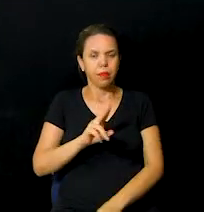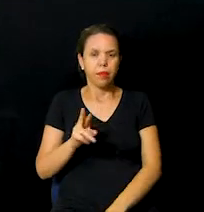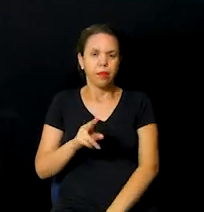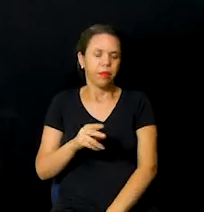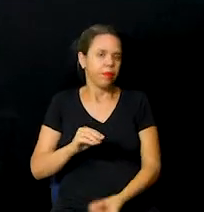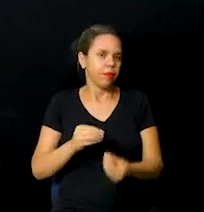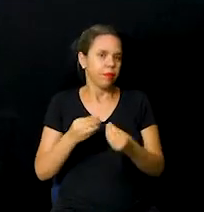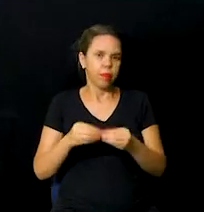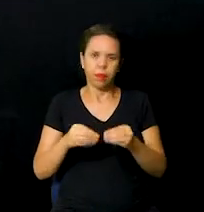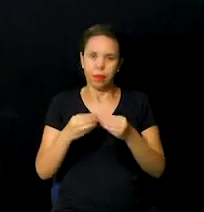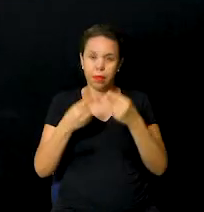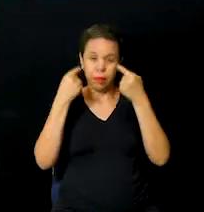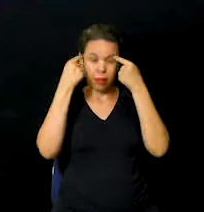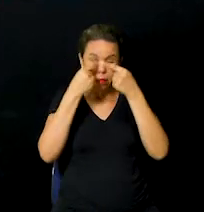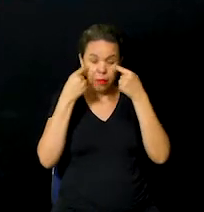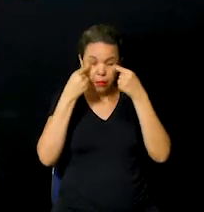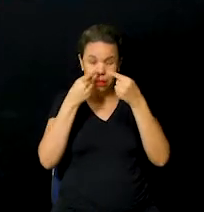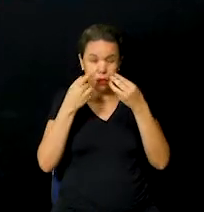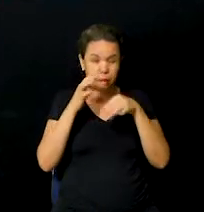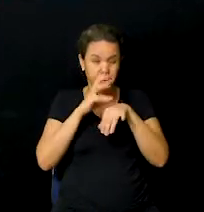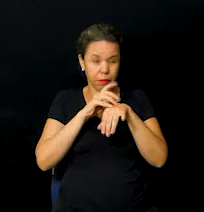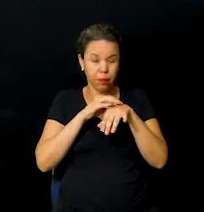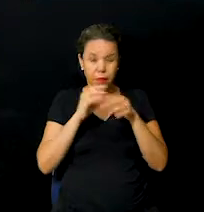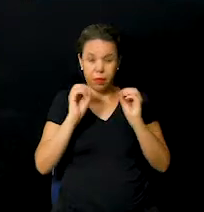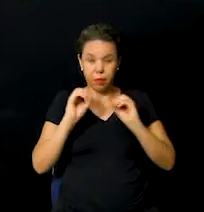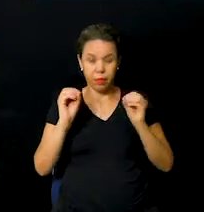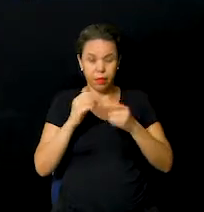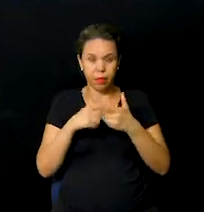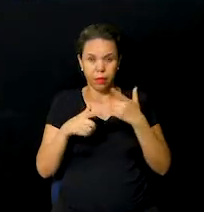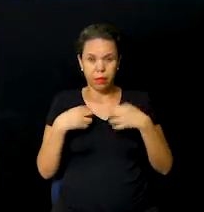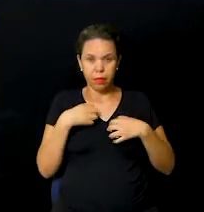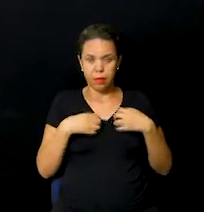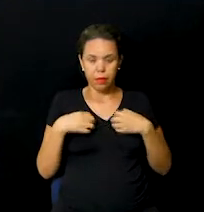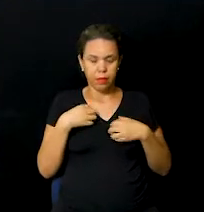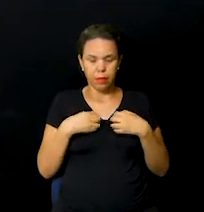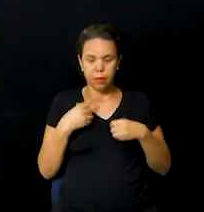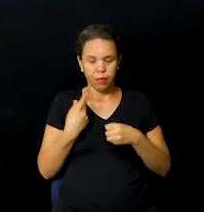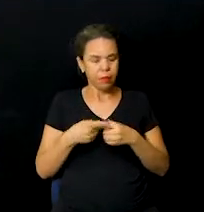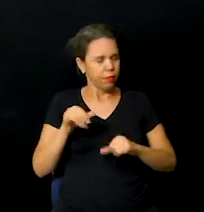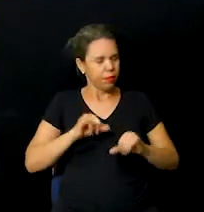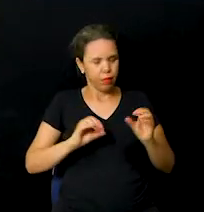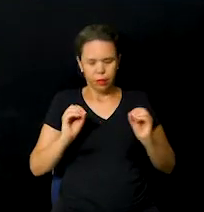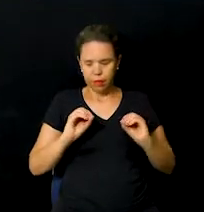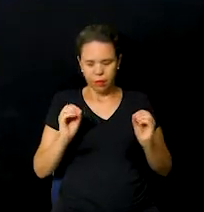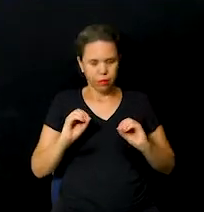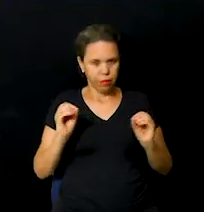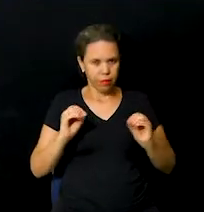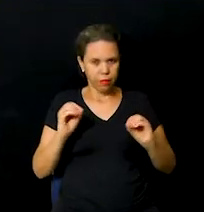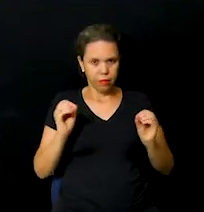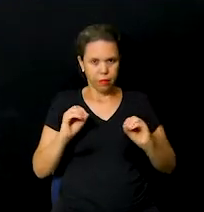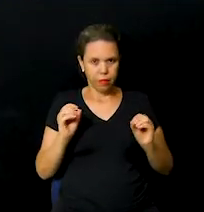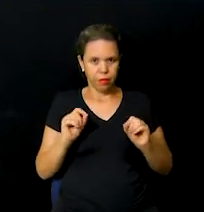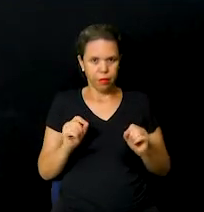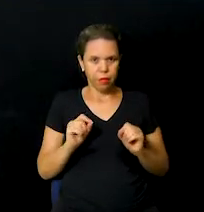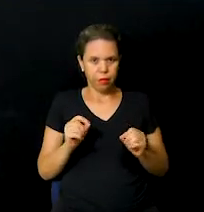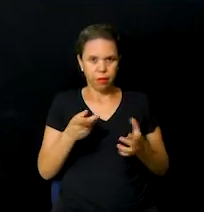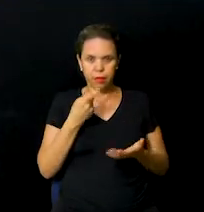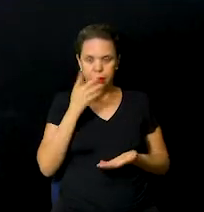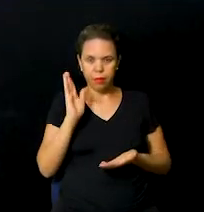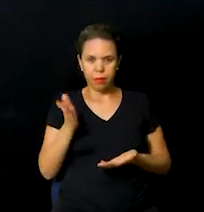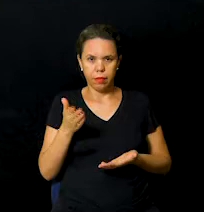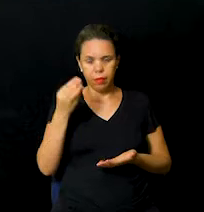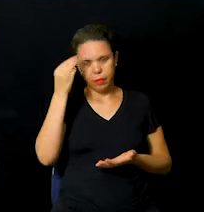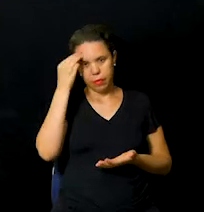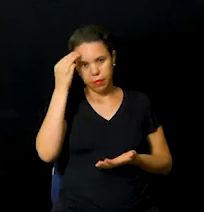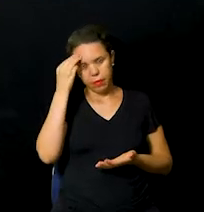não agride os olhos, ela não causa nenhum tipo de desconforto, ela não tem nenhum produto tóxico, visto que, como eu já